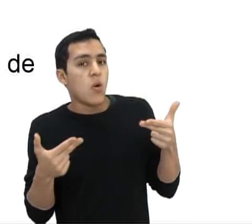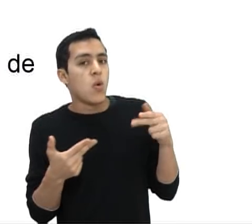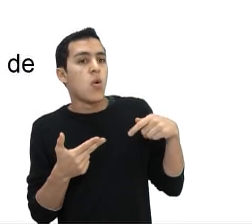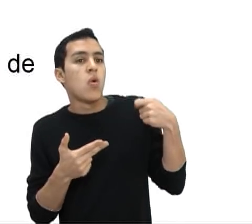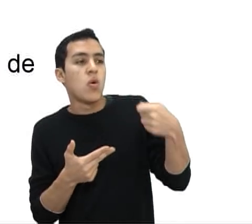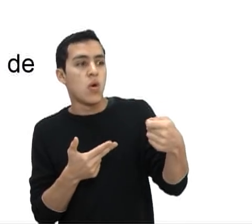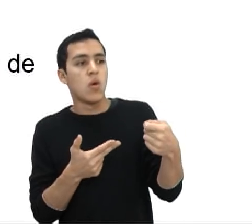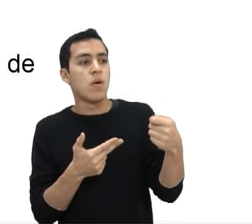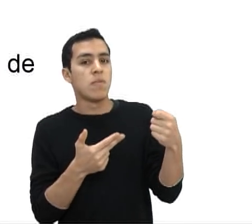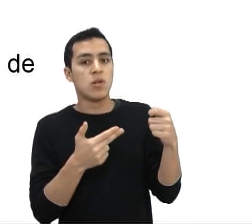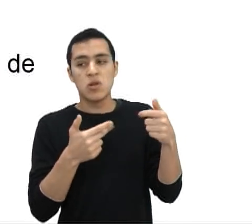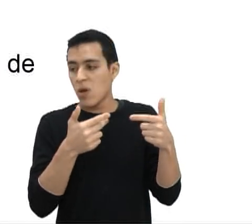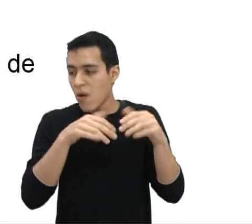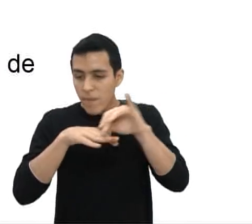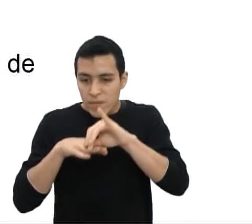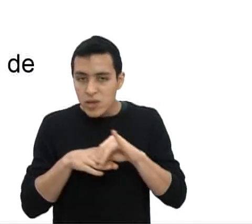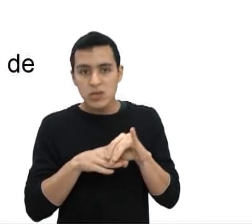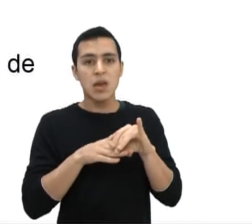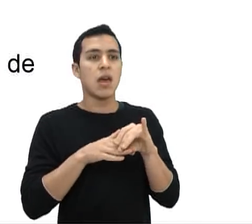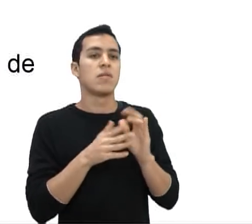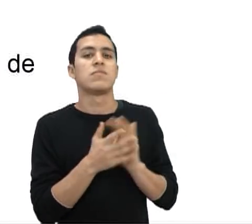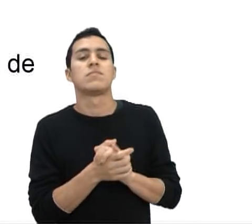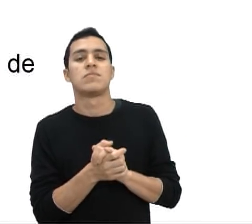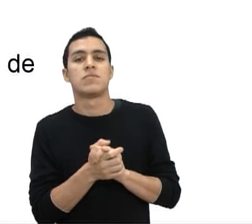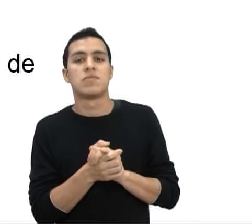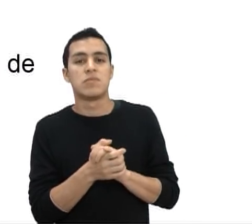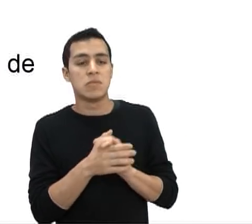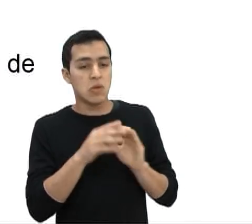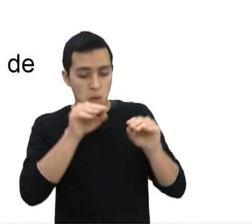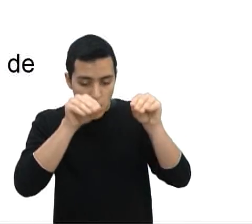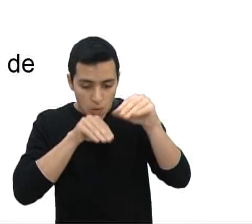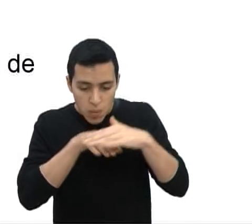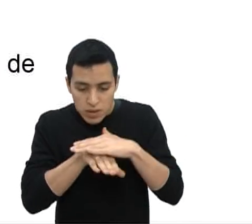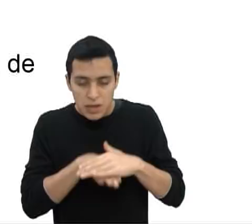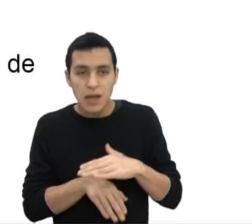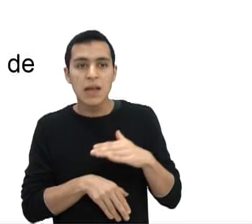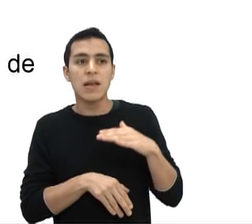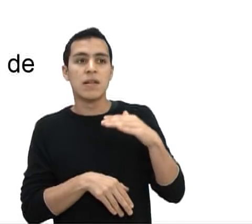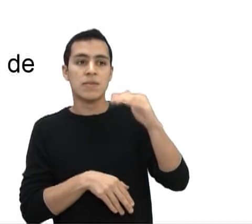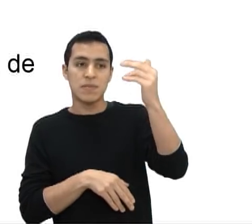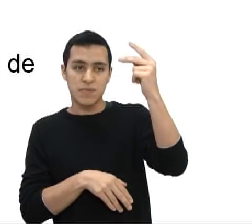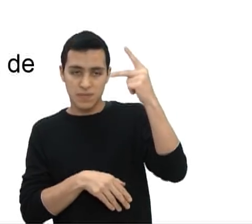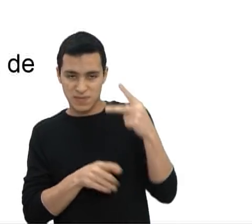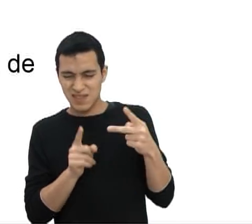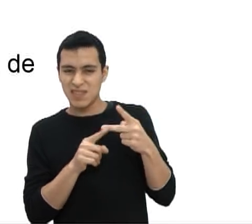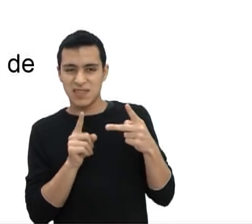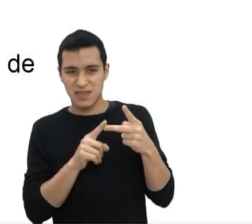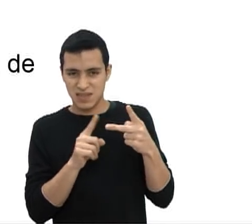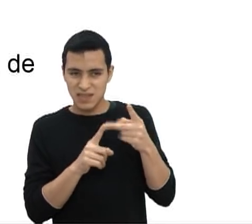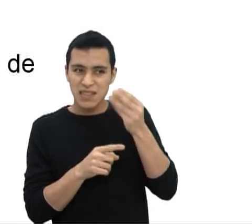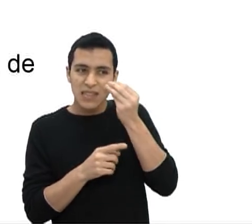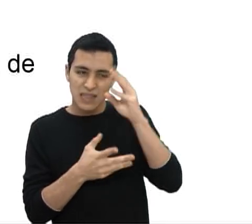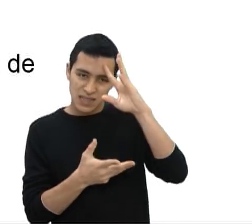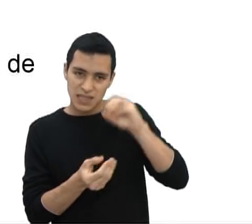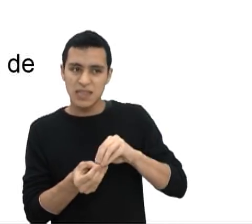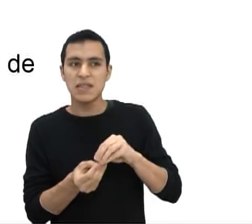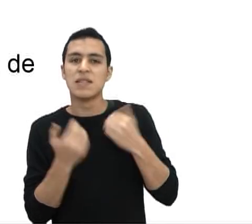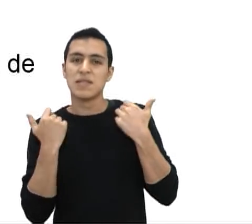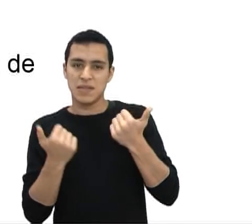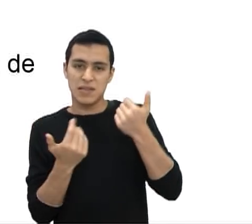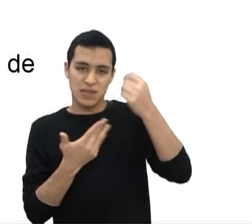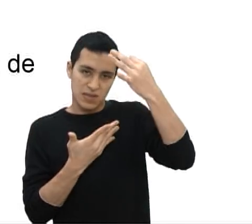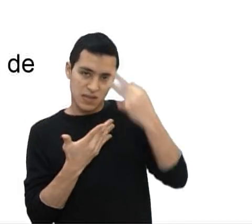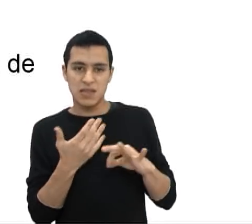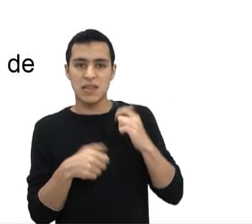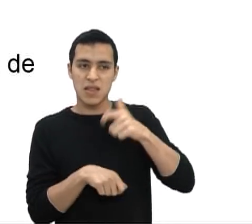ligado a colecionar objetos? Segunda possibilidade, que acabou saindo com a letra A de novo, mas vocês vão tentar entender aí, né, e